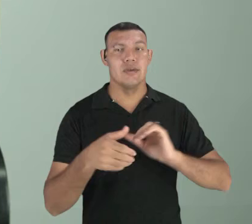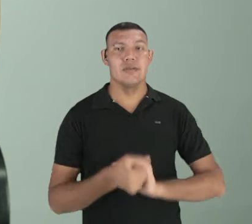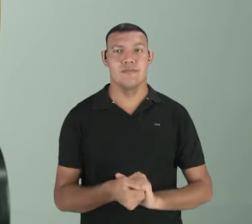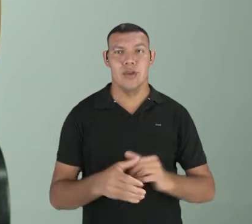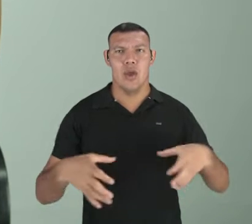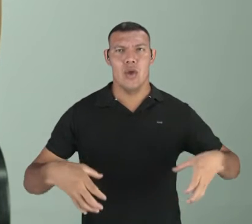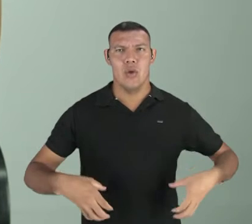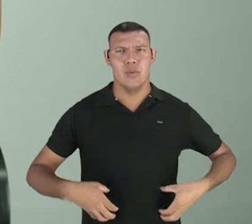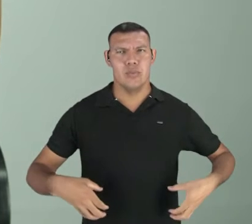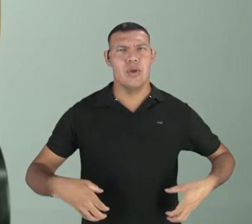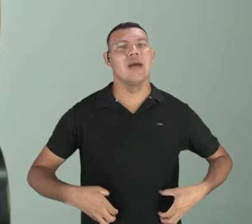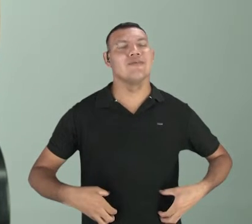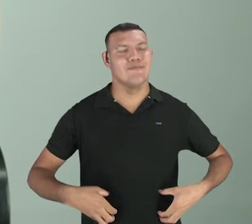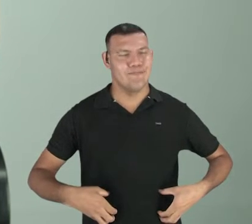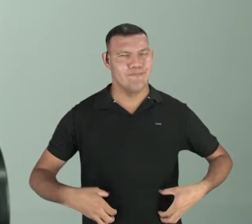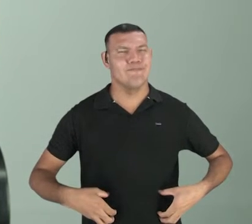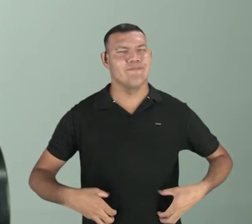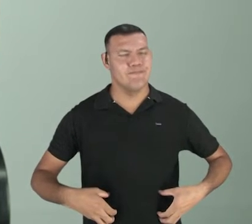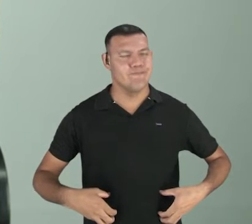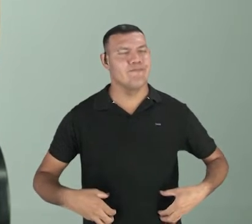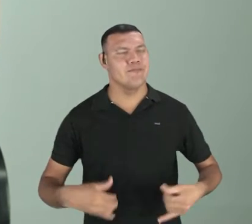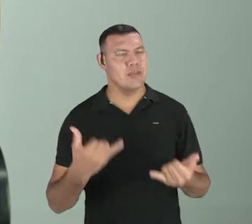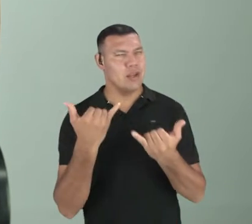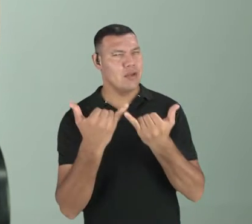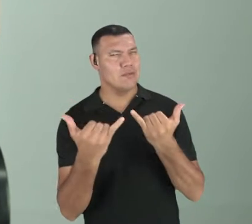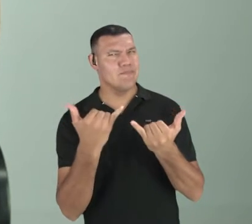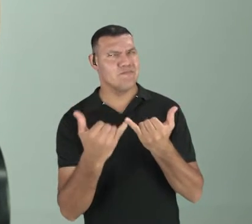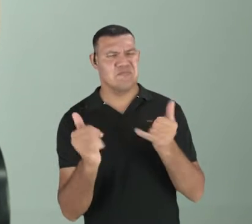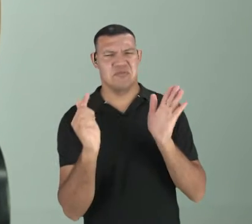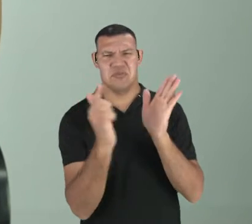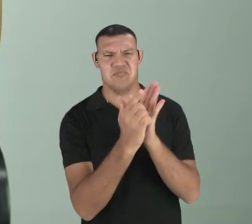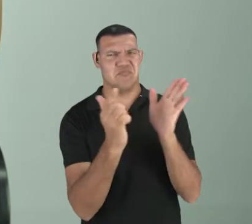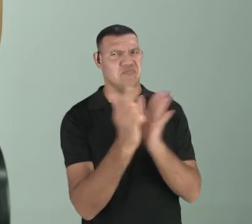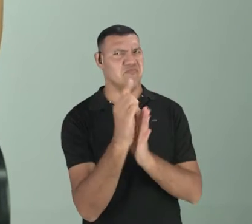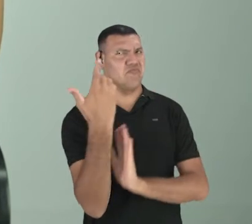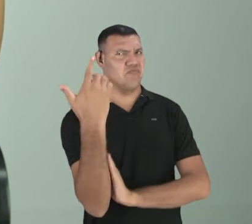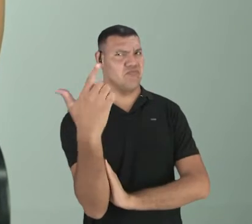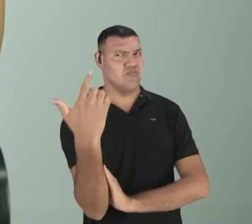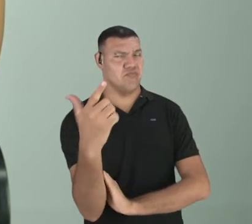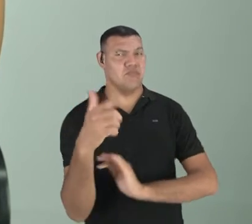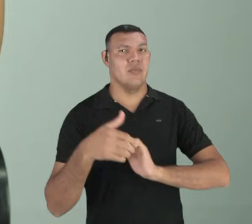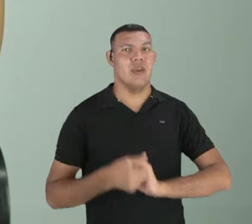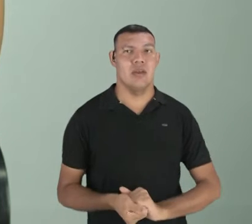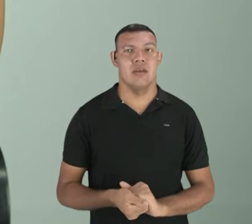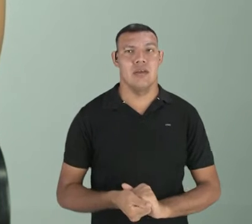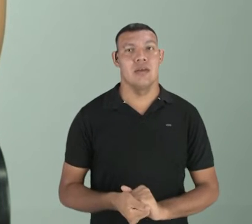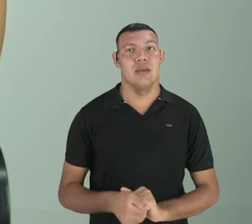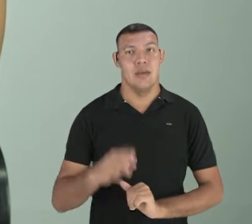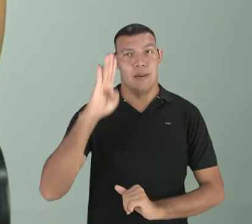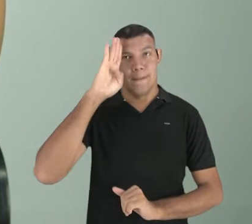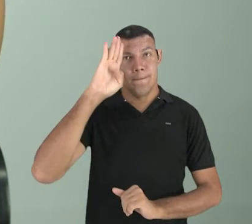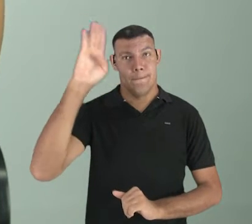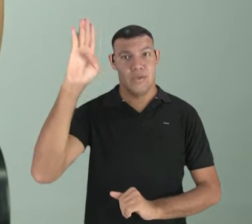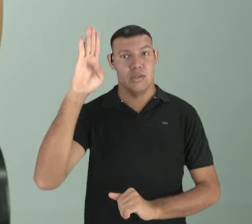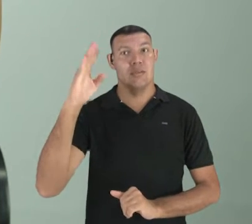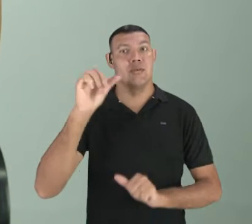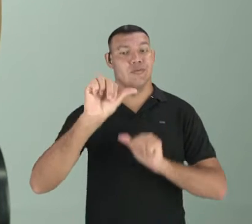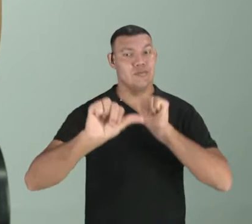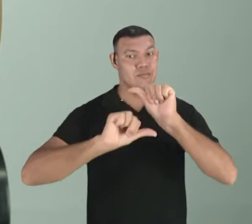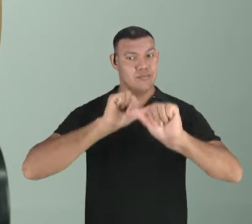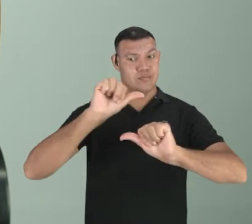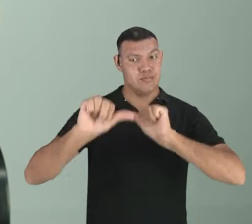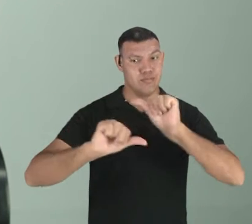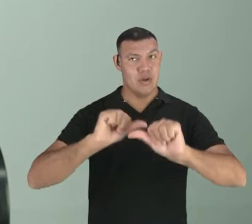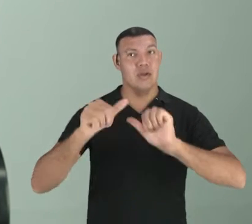órgãos pareciam, aparentemente, eles não tinham nenhuma utilidade. Bom, as principais mudanças,